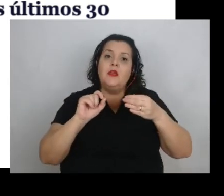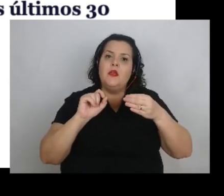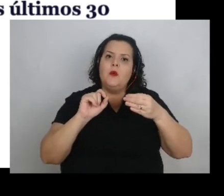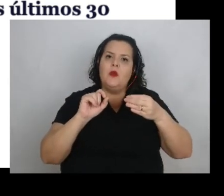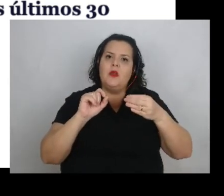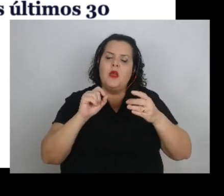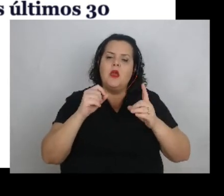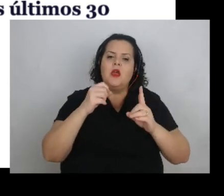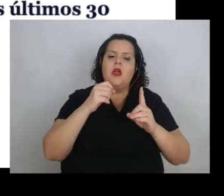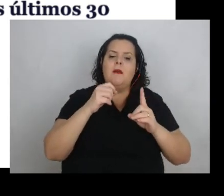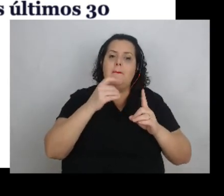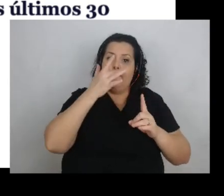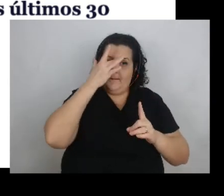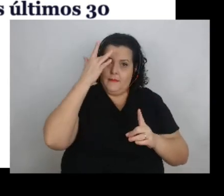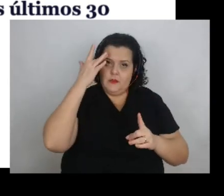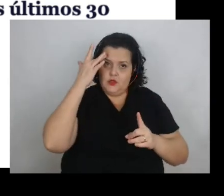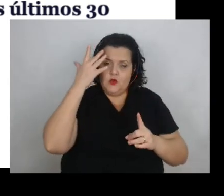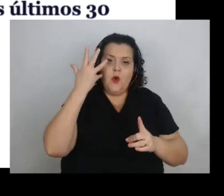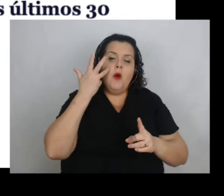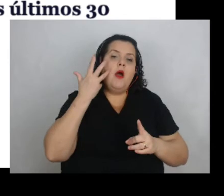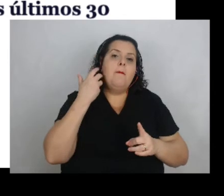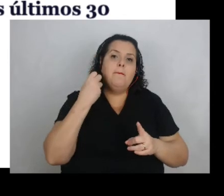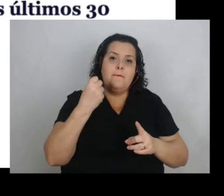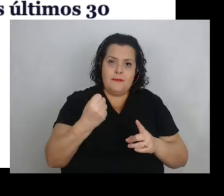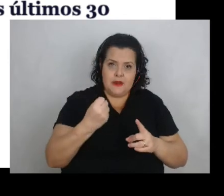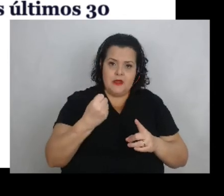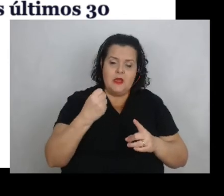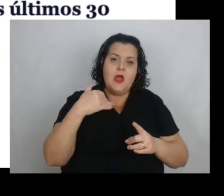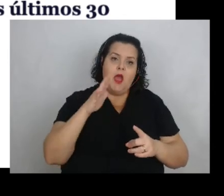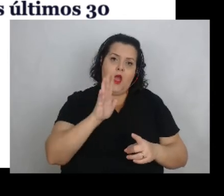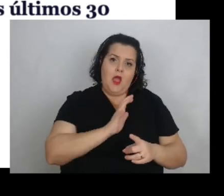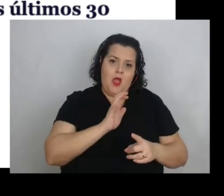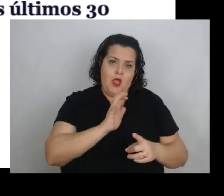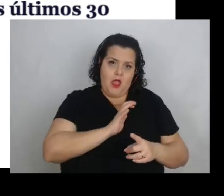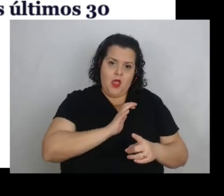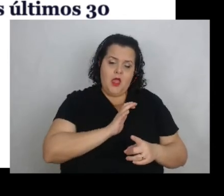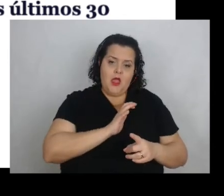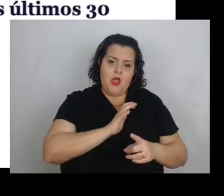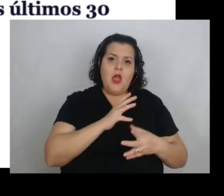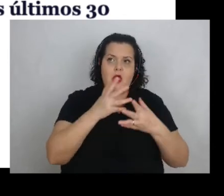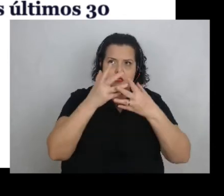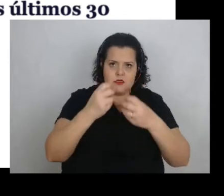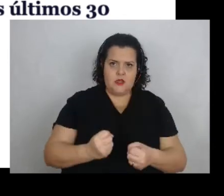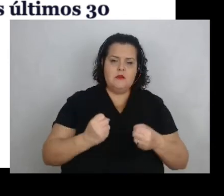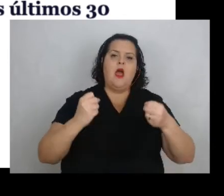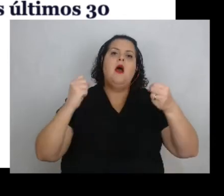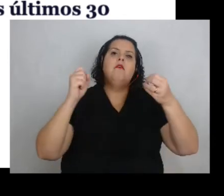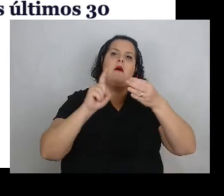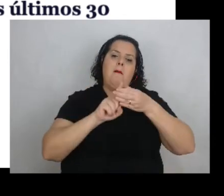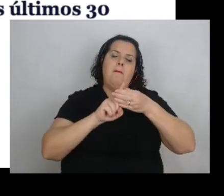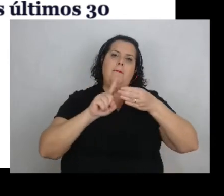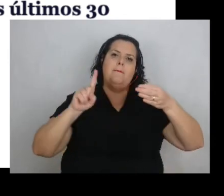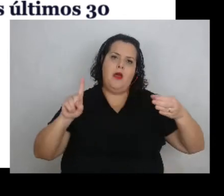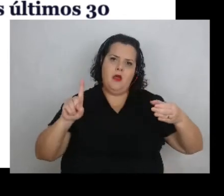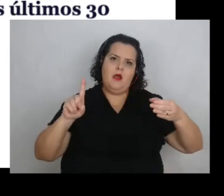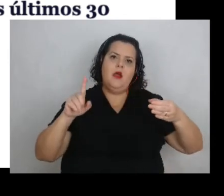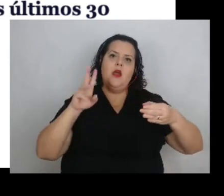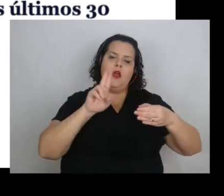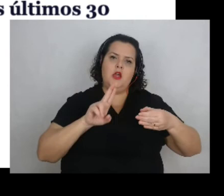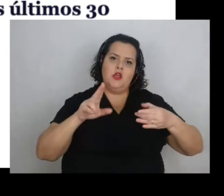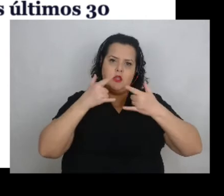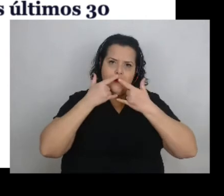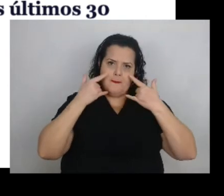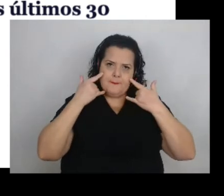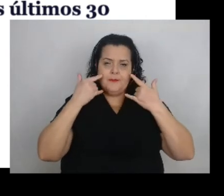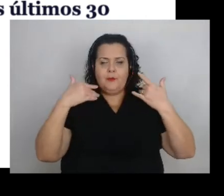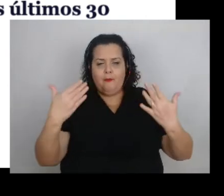de maior poder aquisitivo, né, tinham mais adesão ao isolamento e ao uso de máscara do que as pessoas pobres, negras, que moravam nas